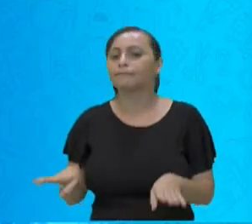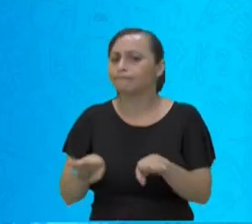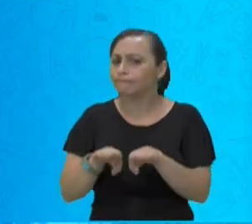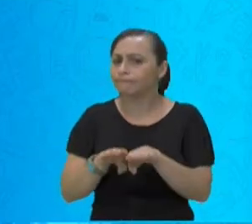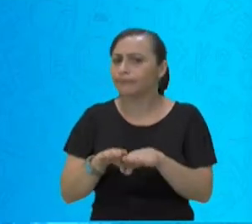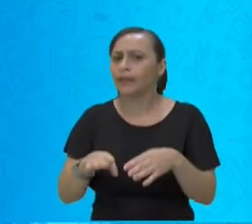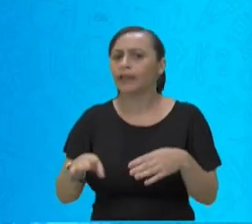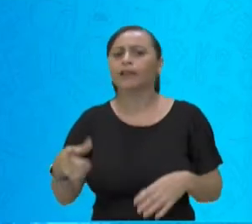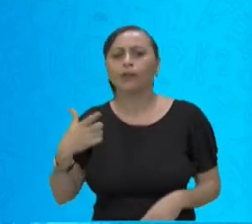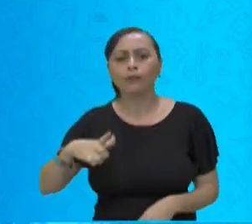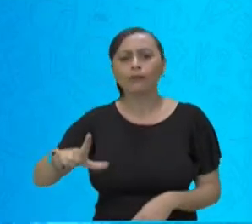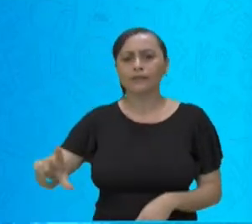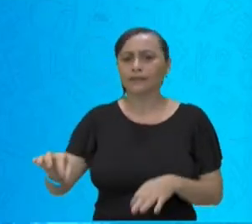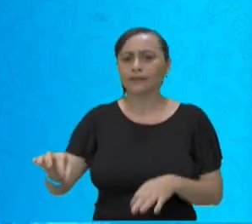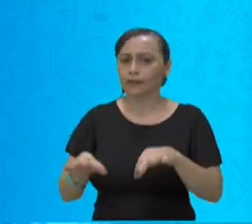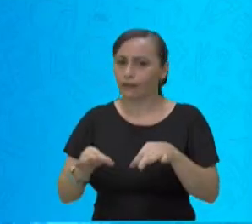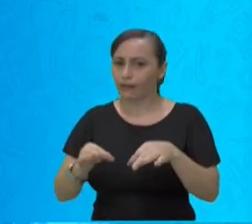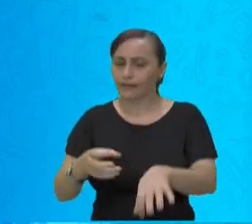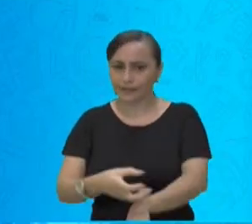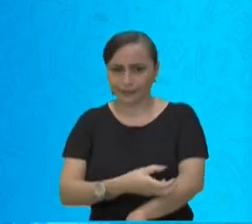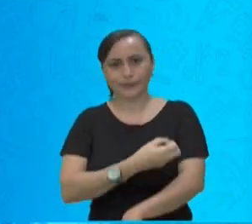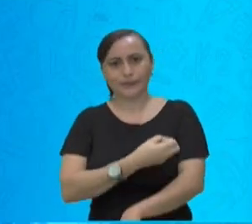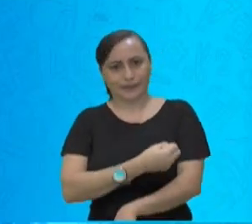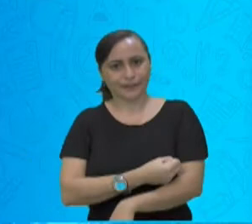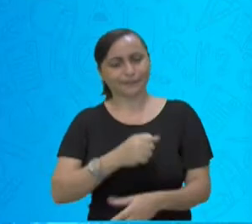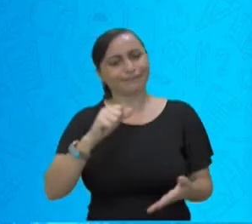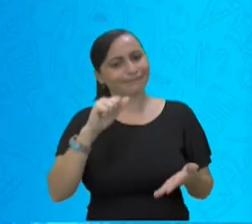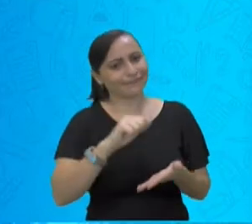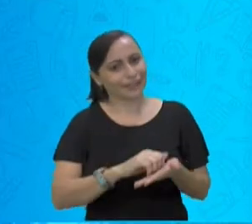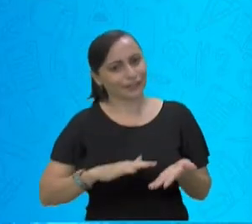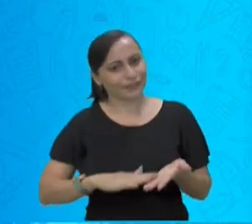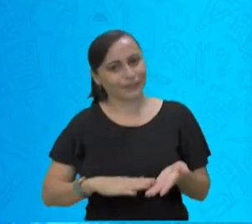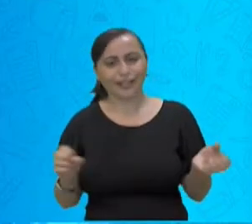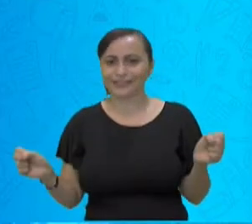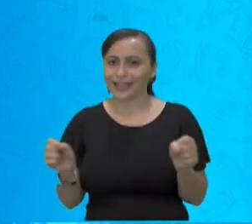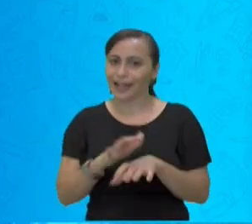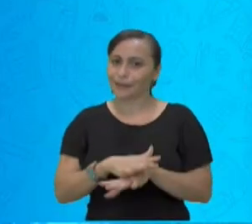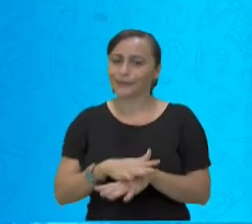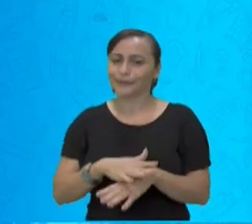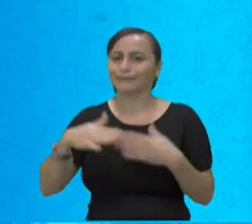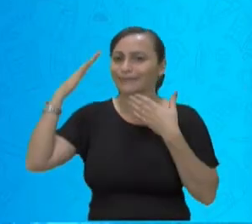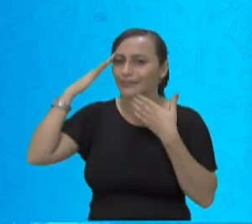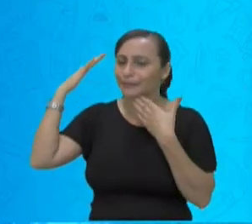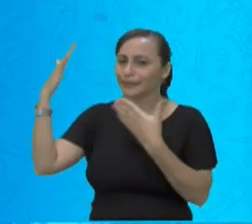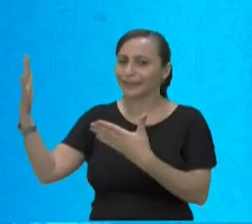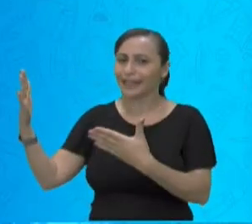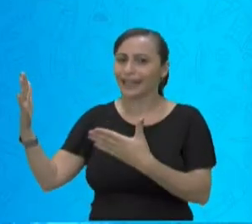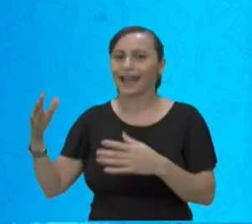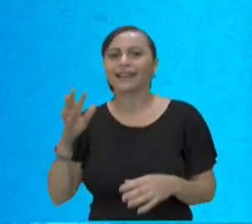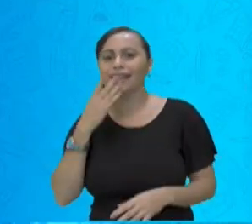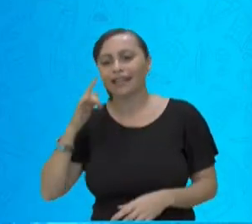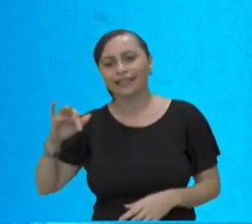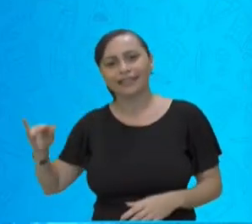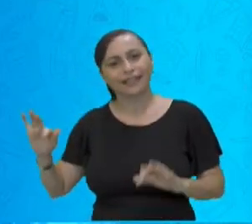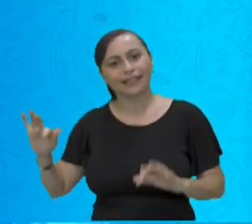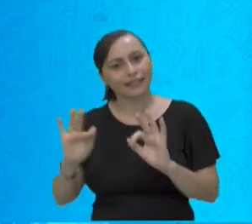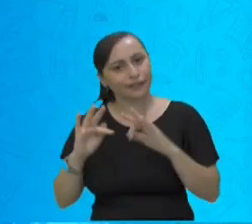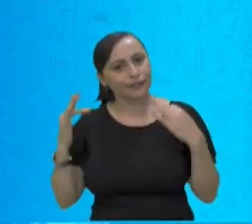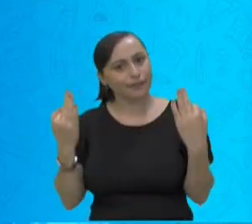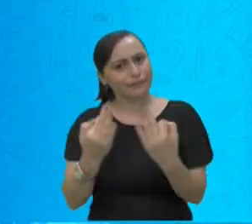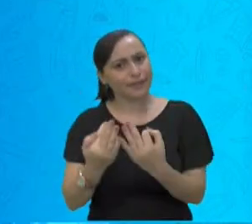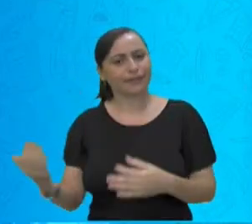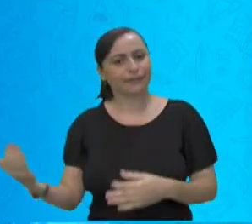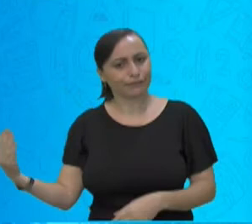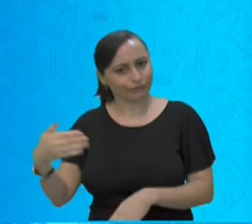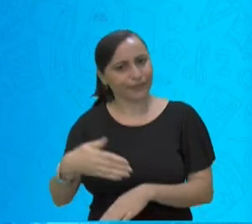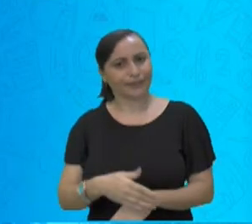Nossa atividade chegou ao fim muito obrigada crianças e famílias pela participação E não